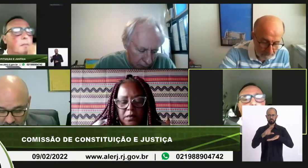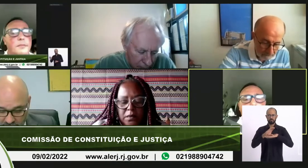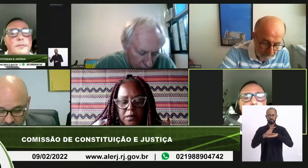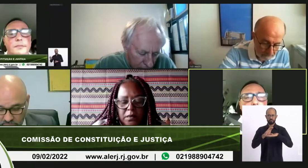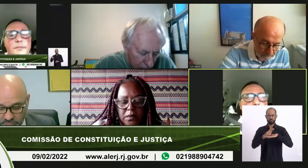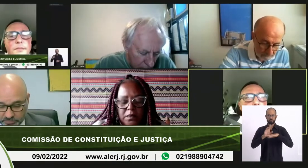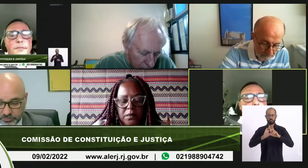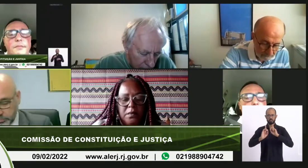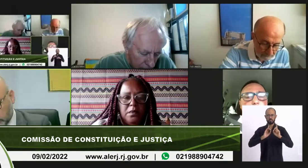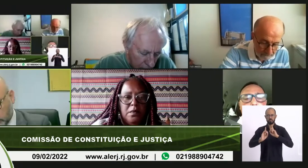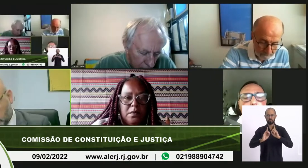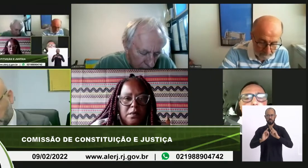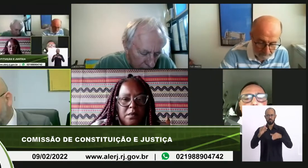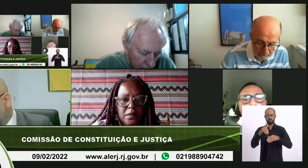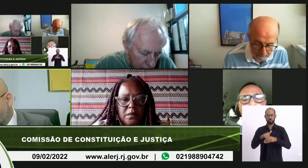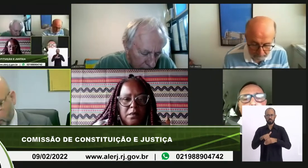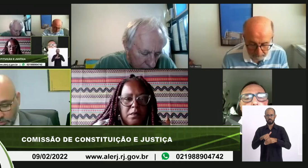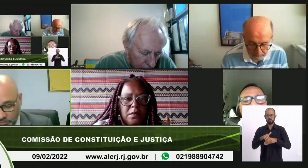em votação,